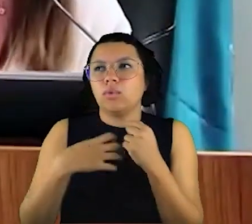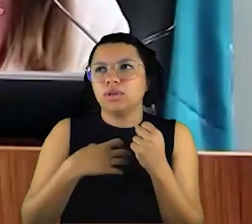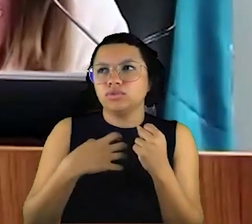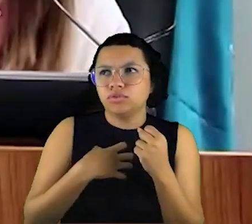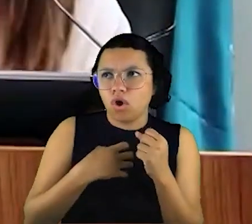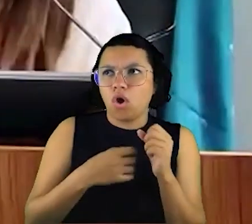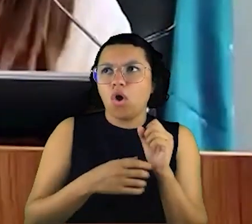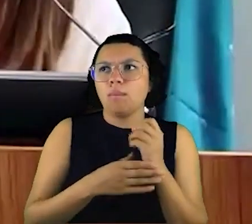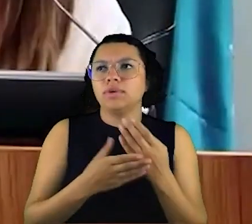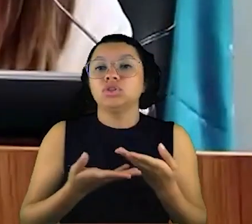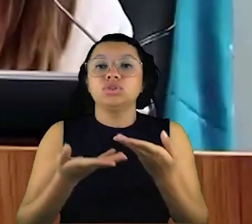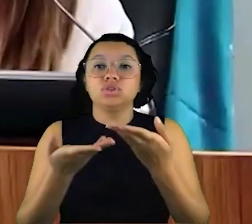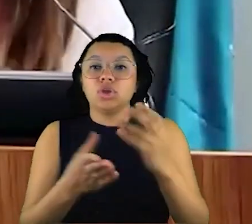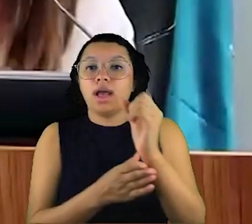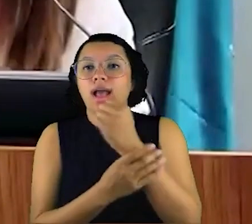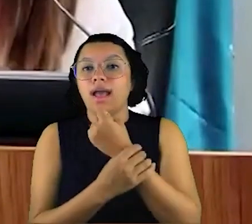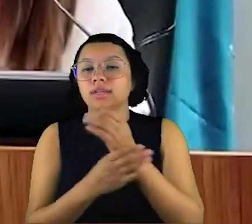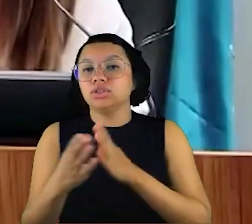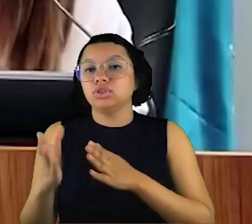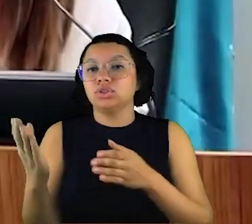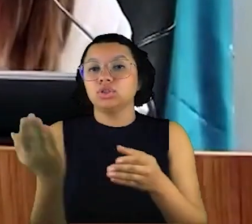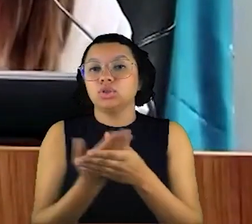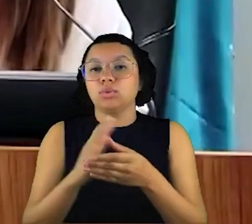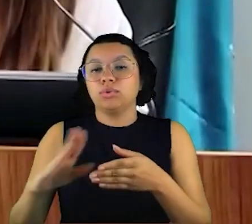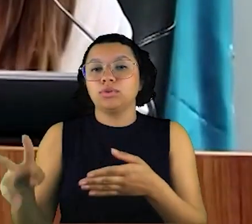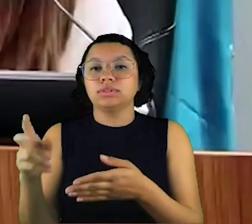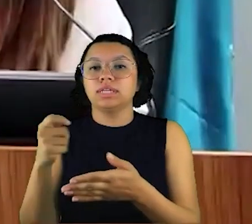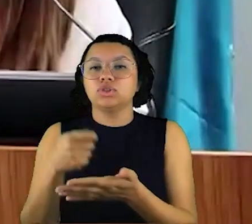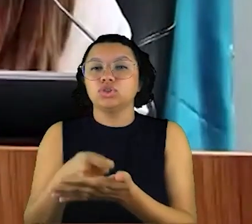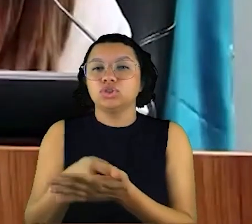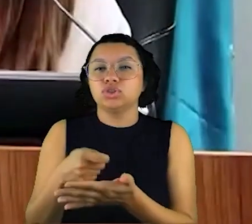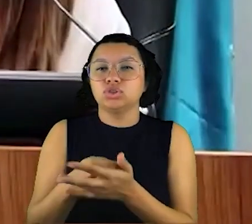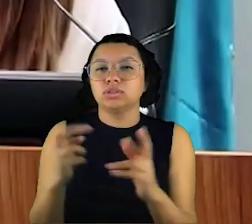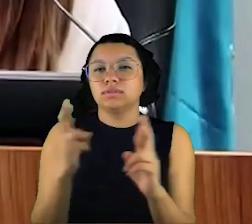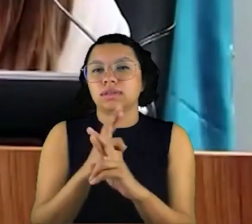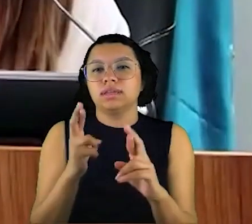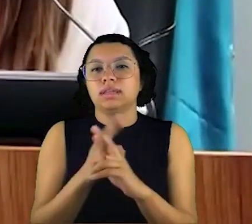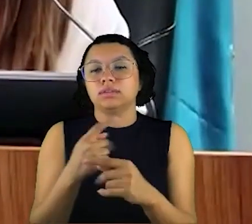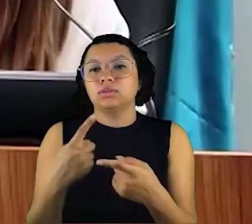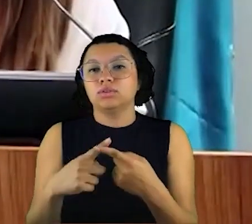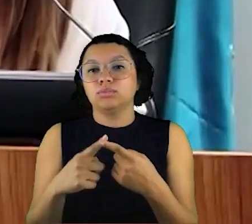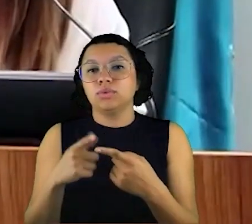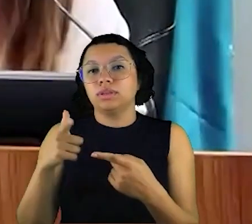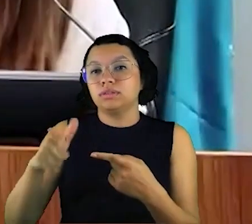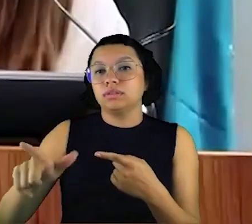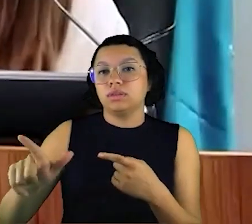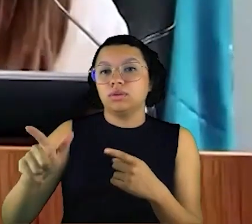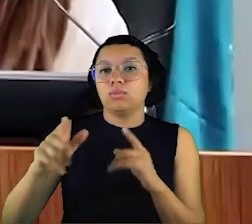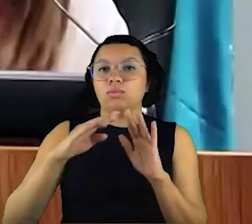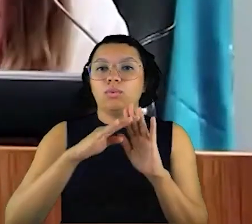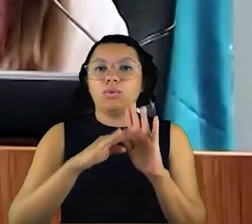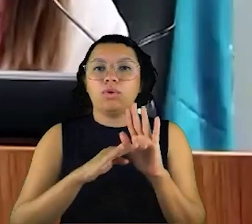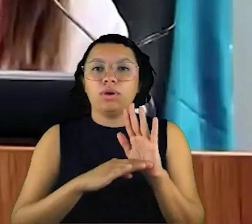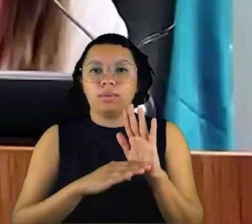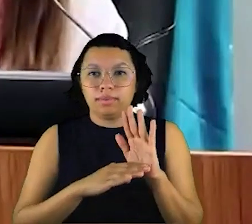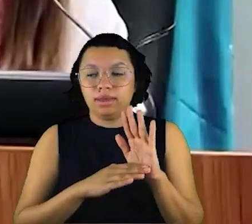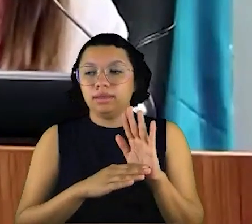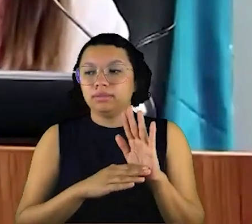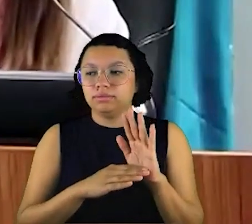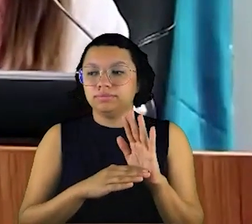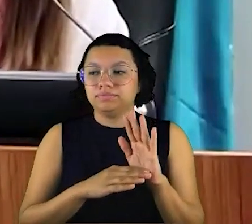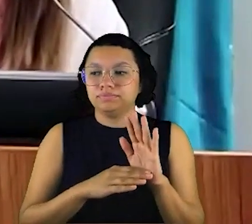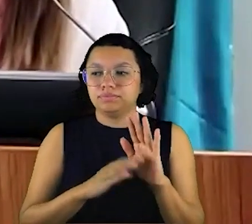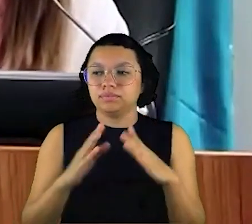as formas, né, de prestação de garantia que o processo de execução envolve, porque esse é outro aspecto